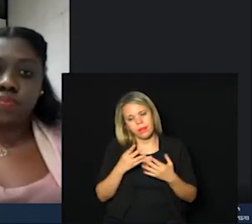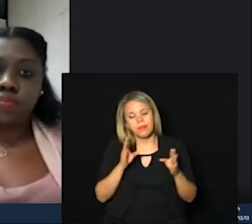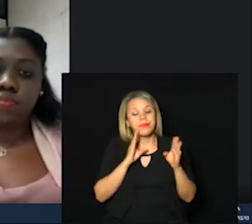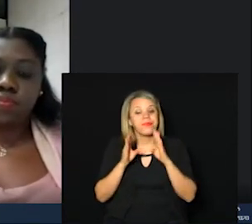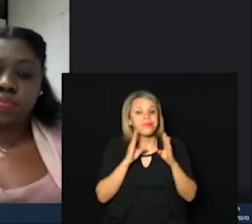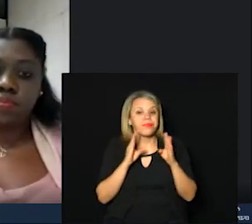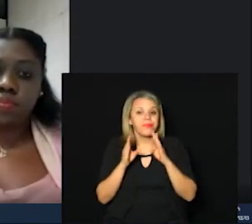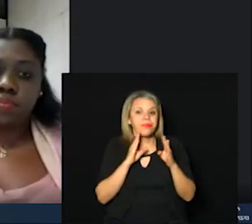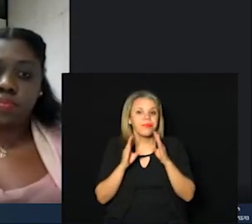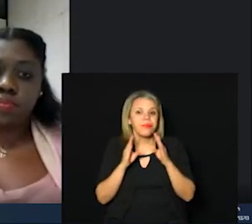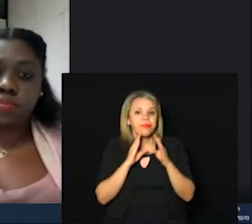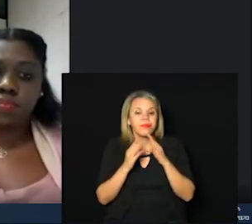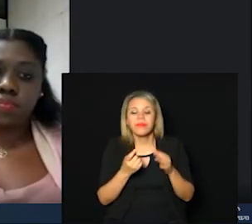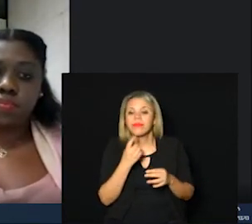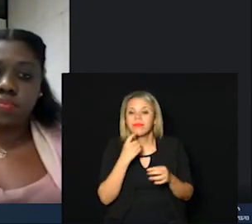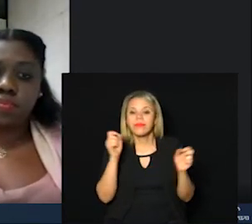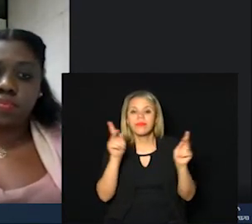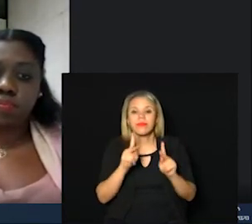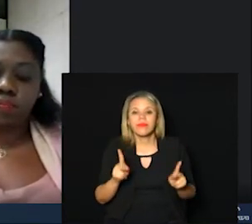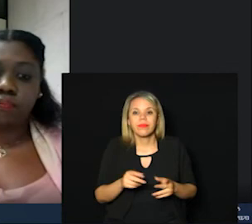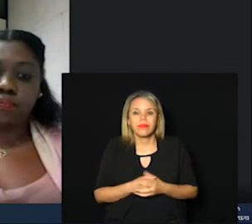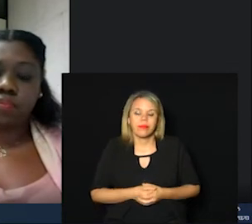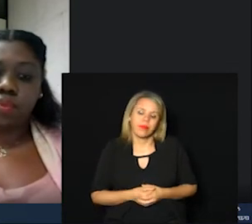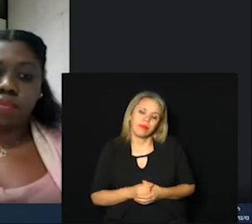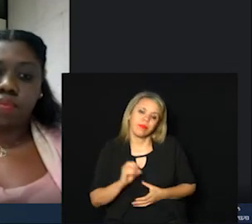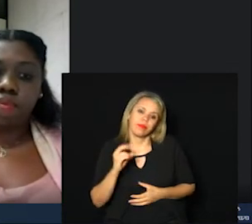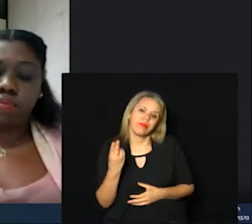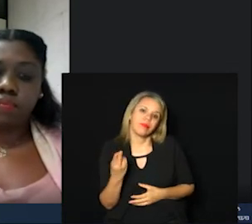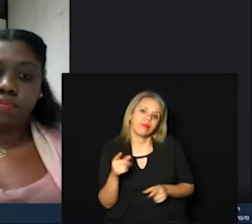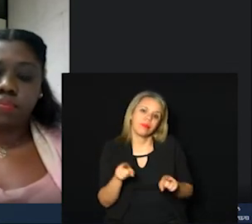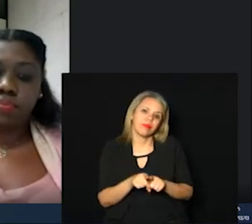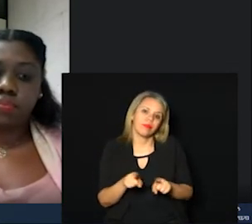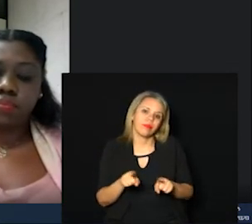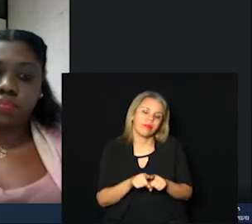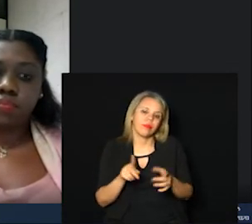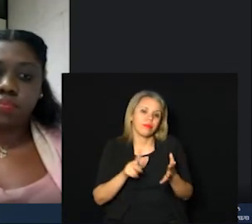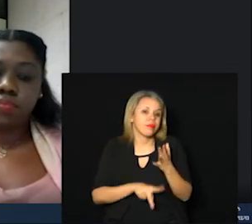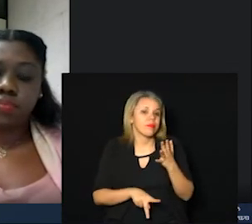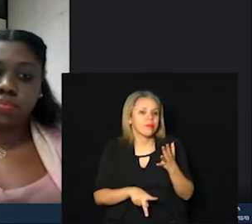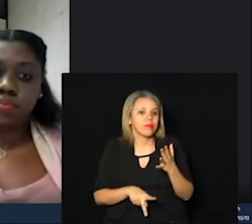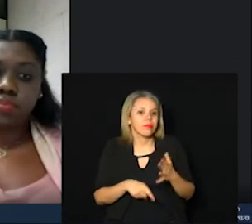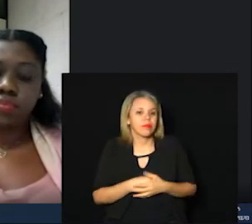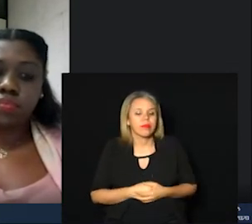Facebook, colocando Campinas pela Paz, ou então pela página